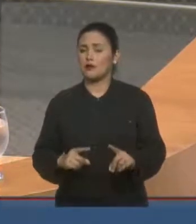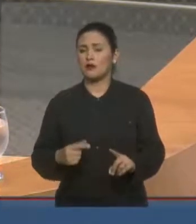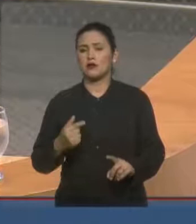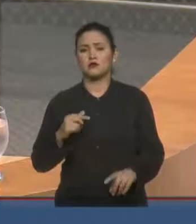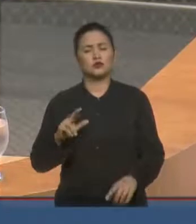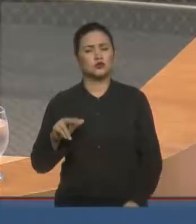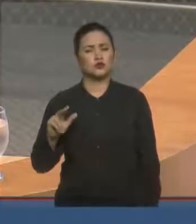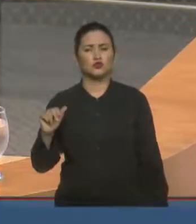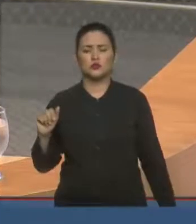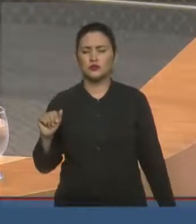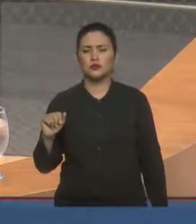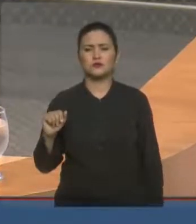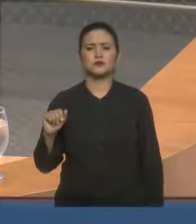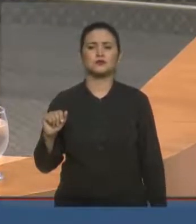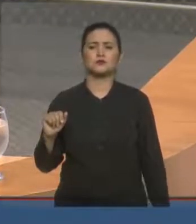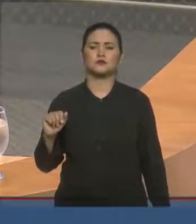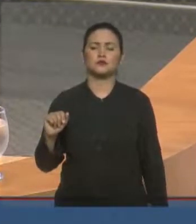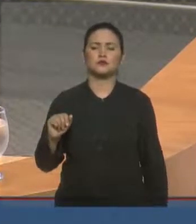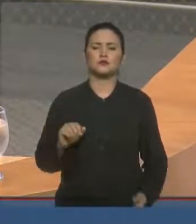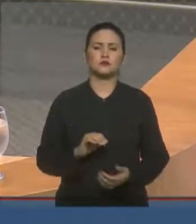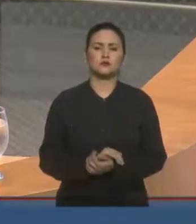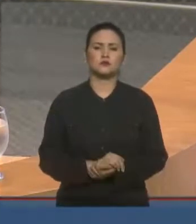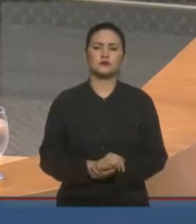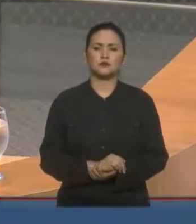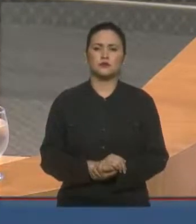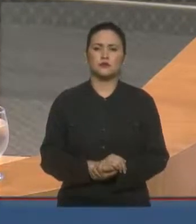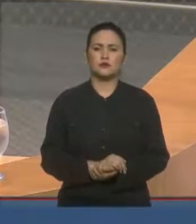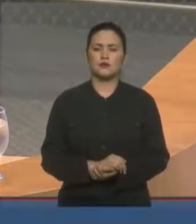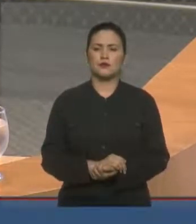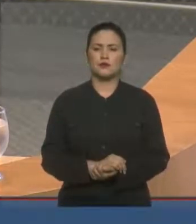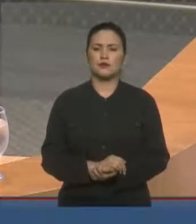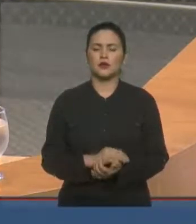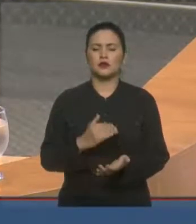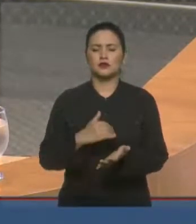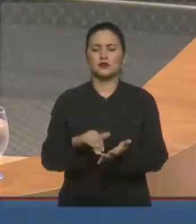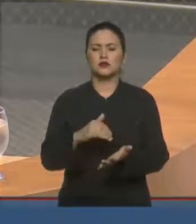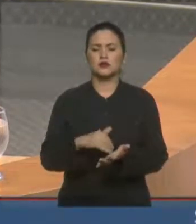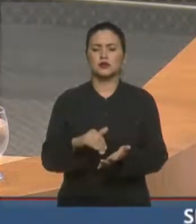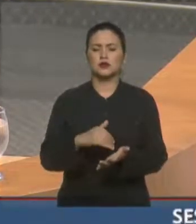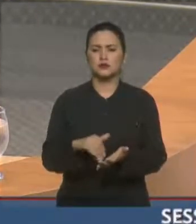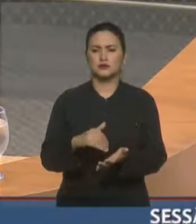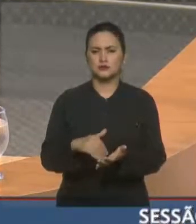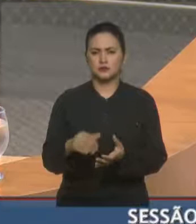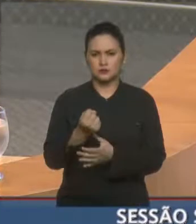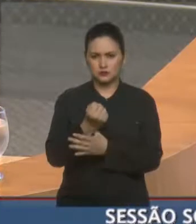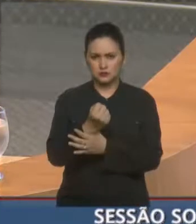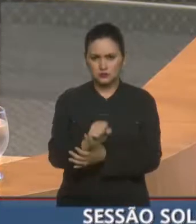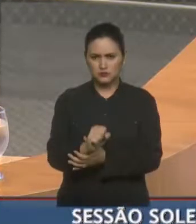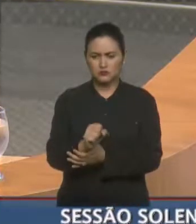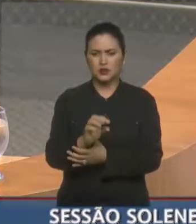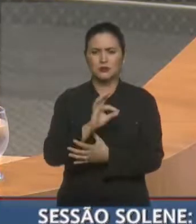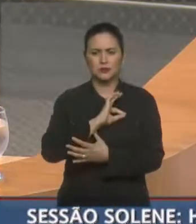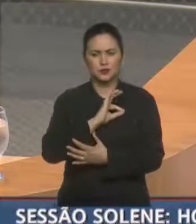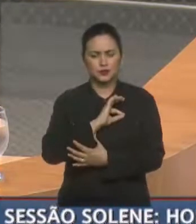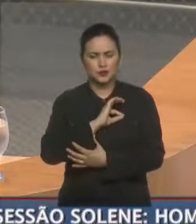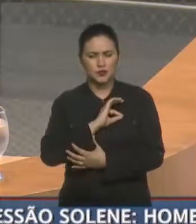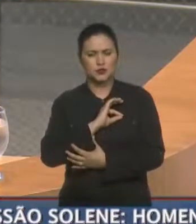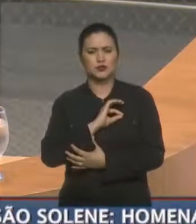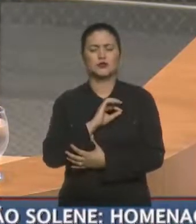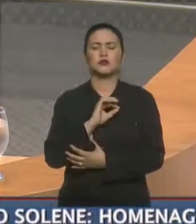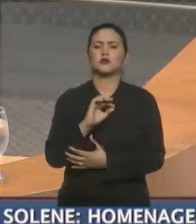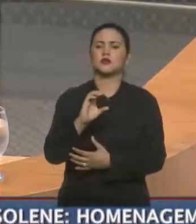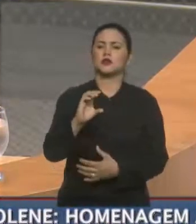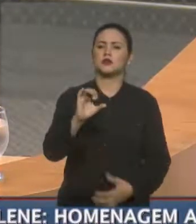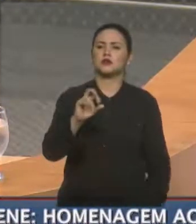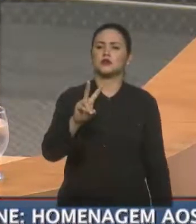o sistema de segurança pública do Estado, a nossa Secretaria de Segurança Pública, a nossa Polícia Civil e a nossa Superintendência